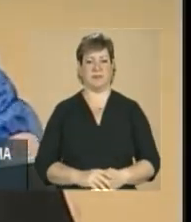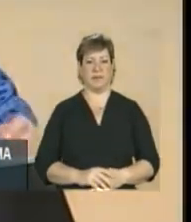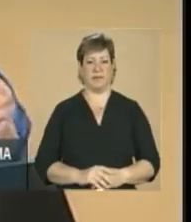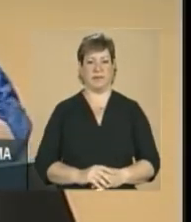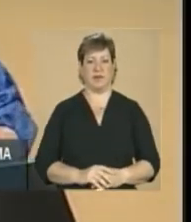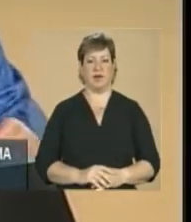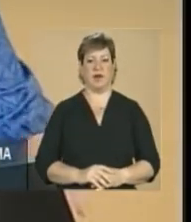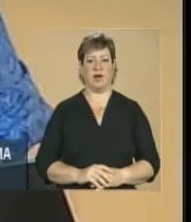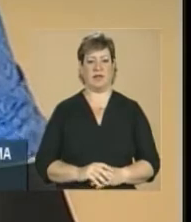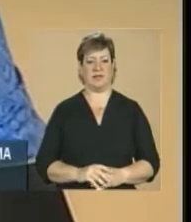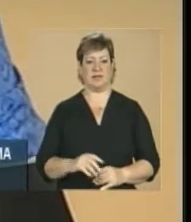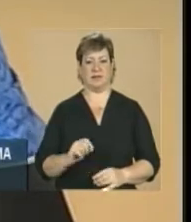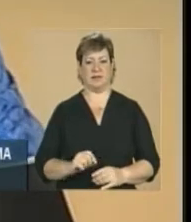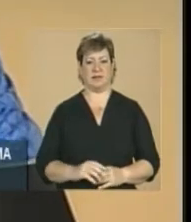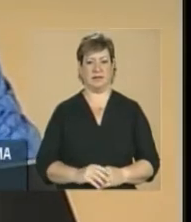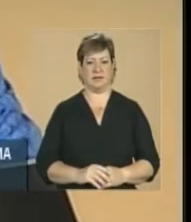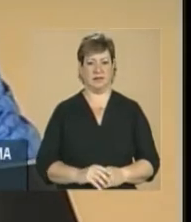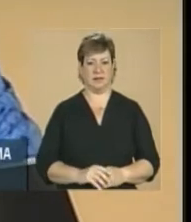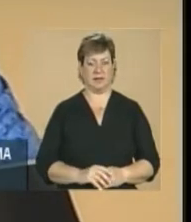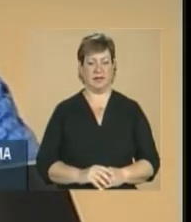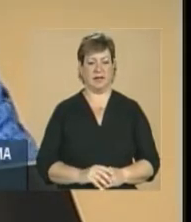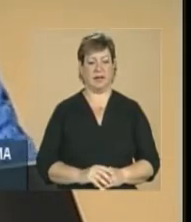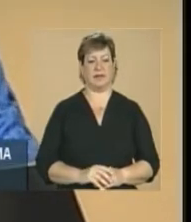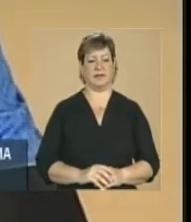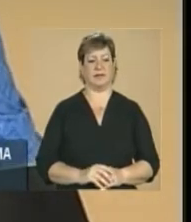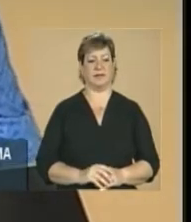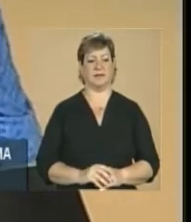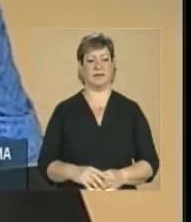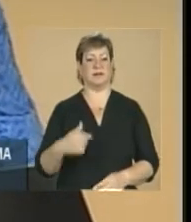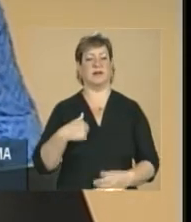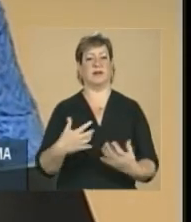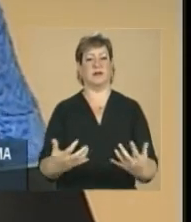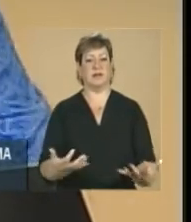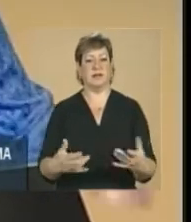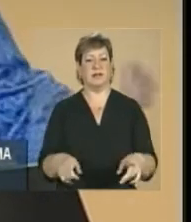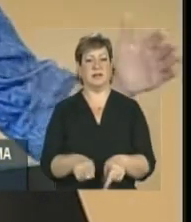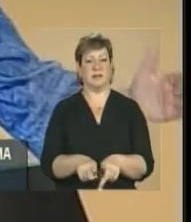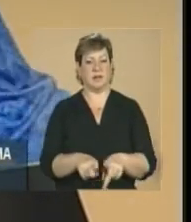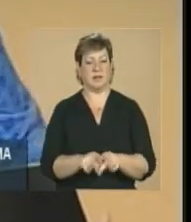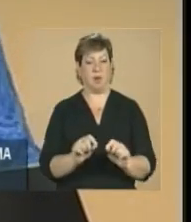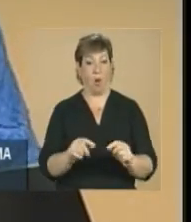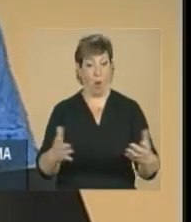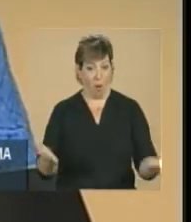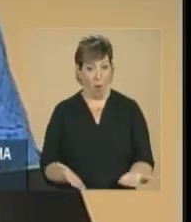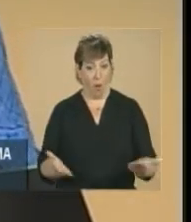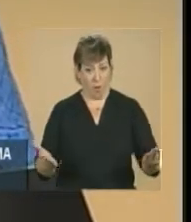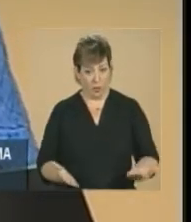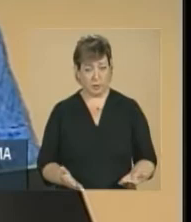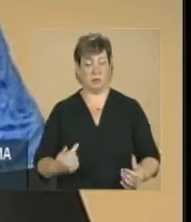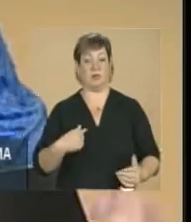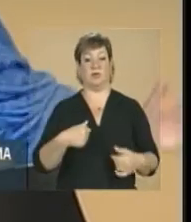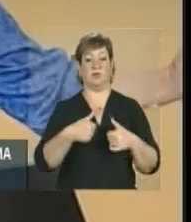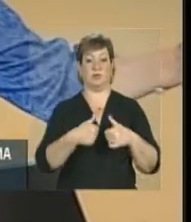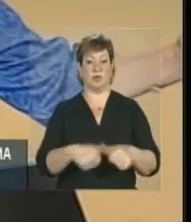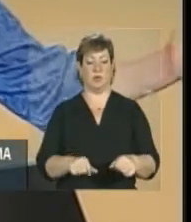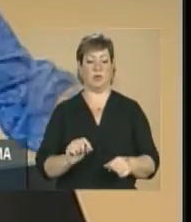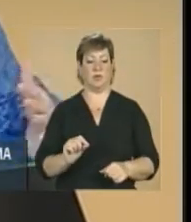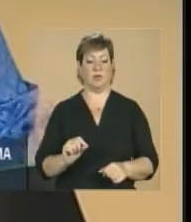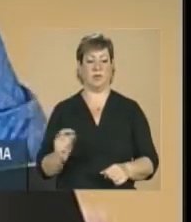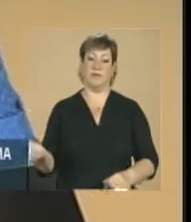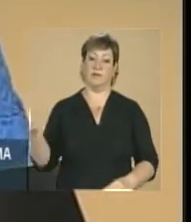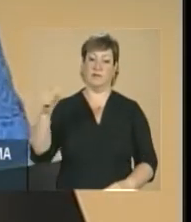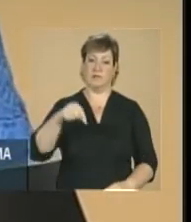esforço para estar aqui hoje, porque eu estou vindo de um